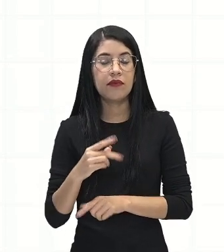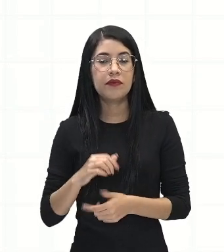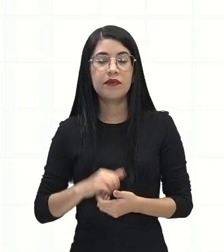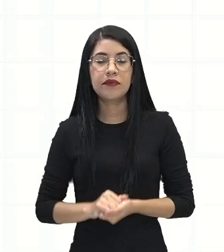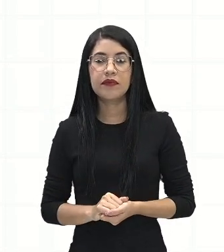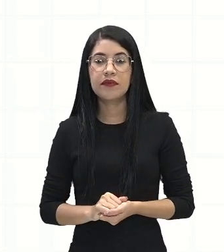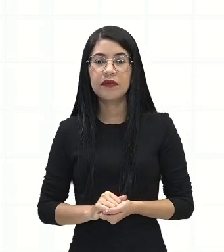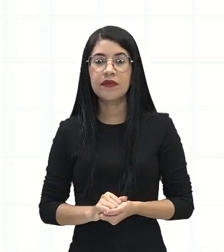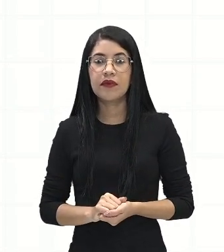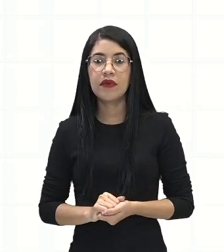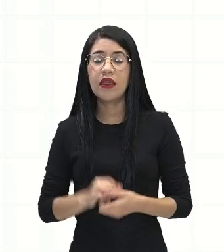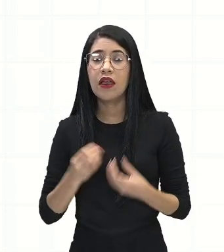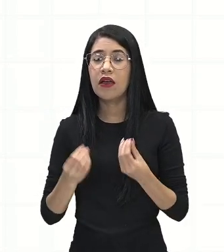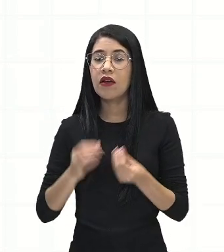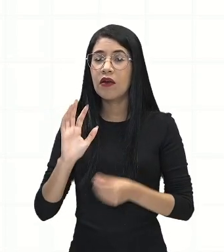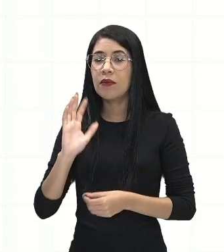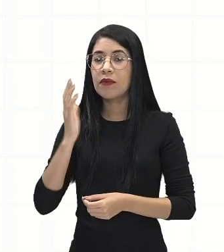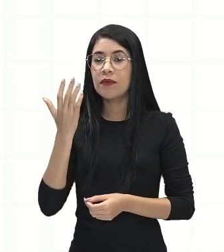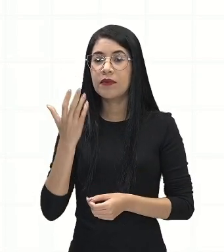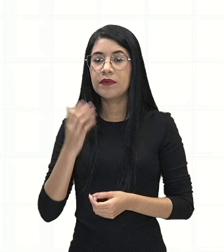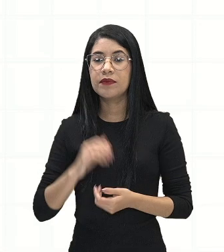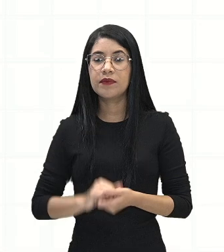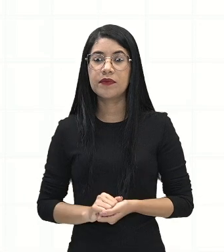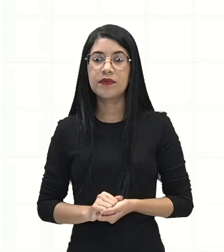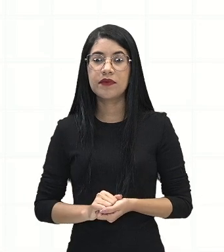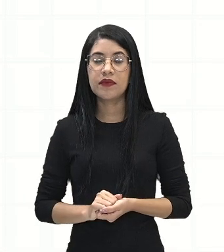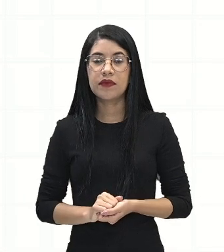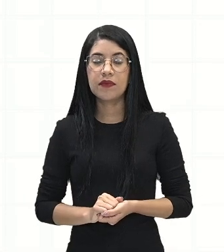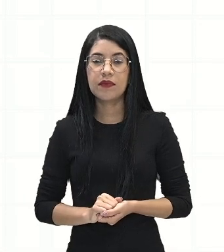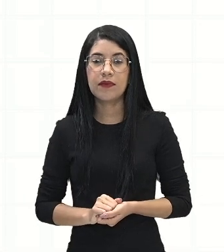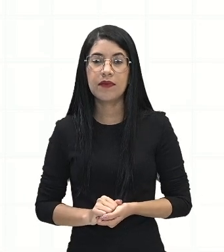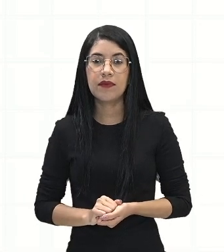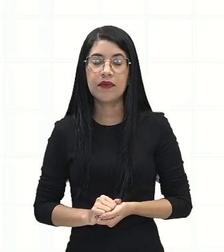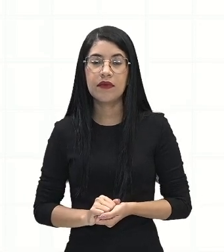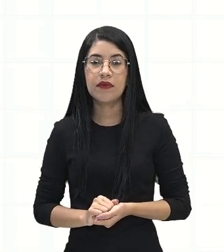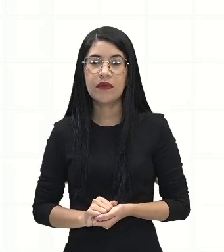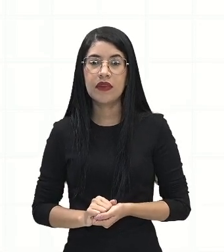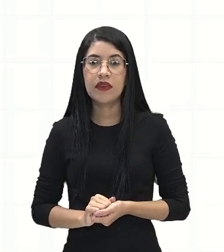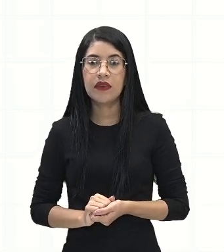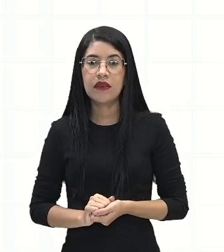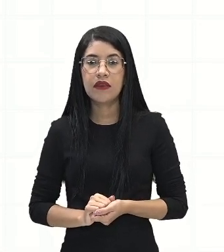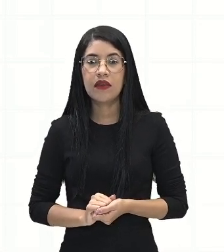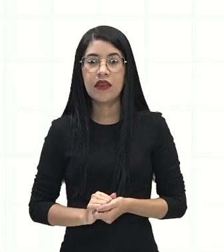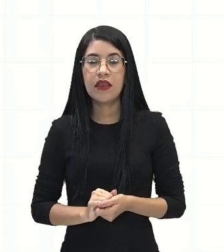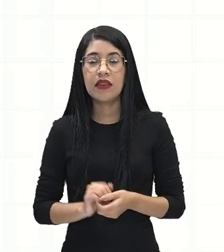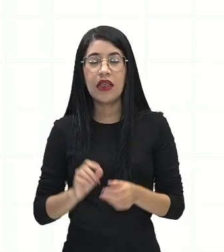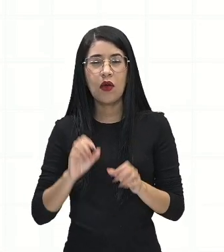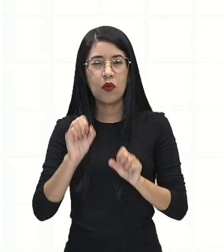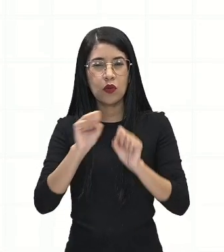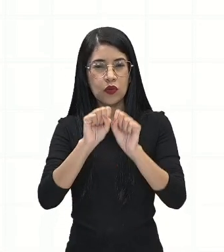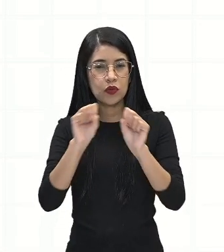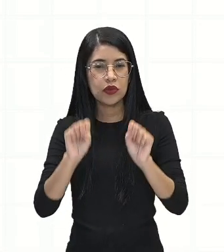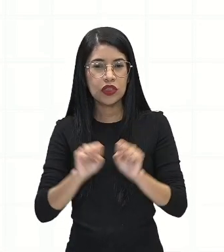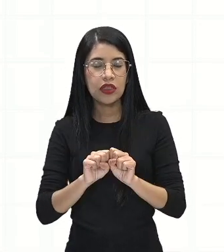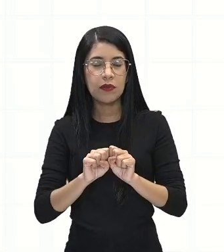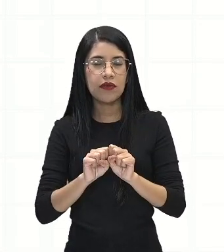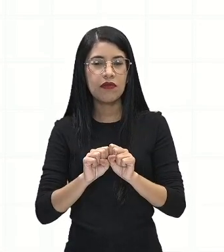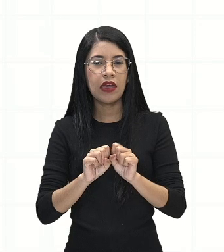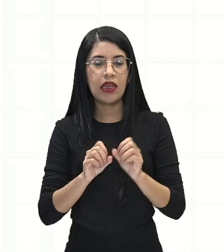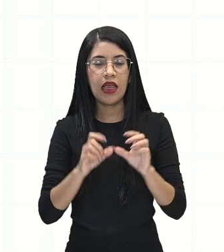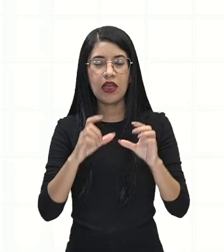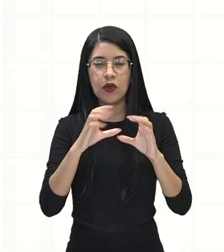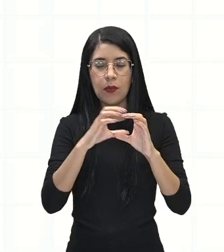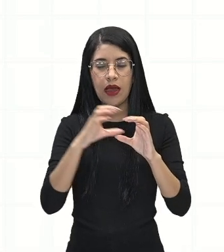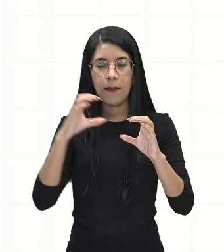E o que que acontece com essa roldana móvel, né? Quando a gente junta ela, né, nesse sistema aí com outra roldana